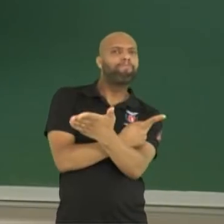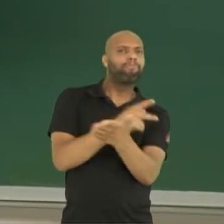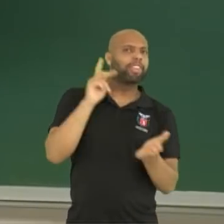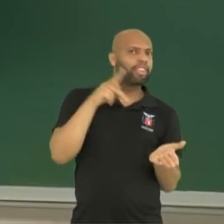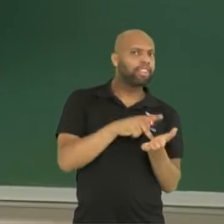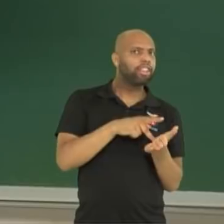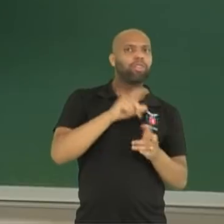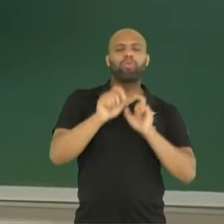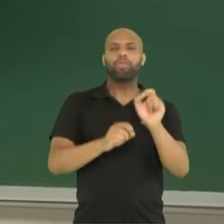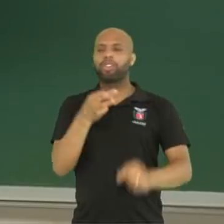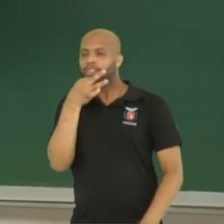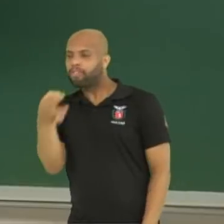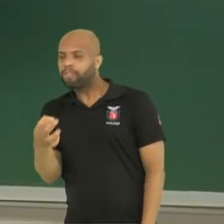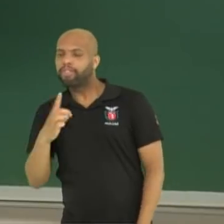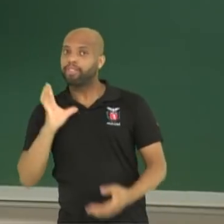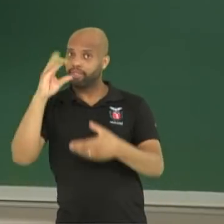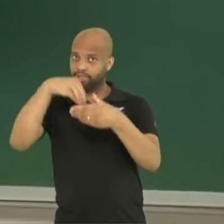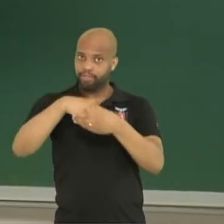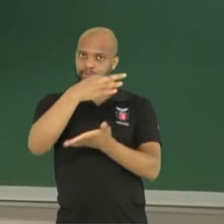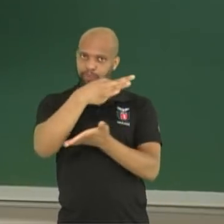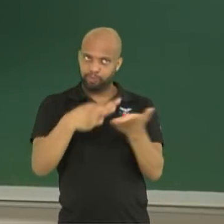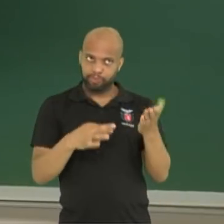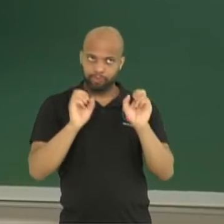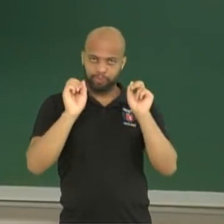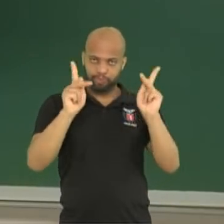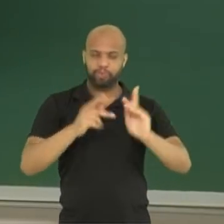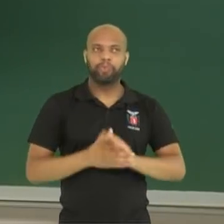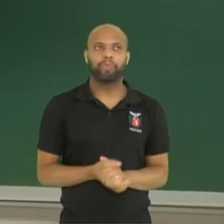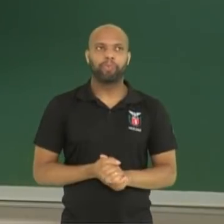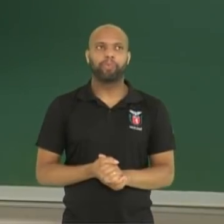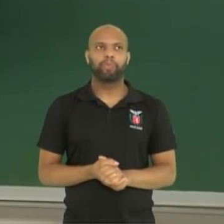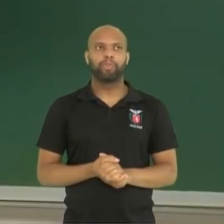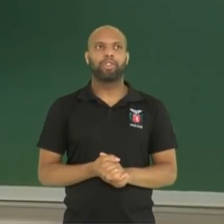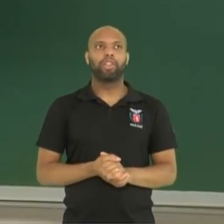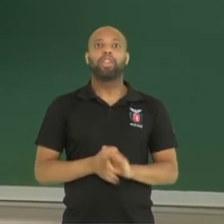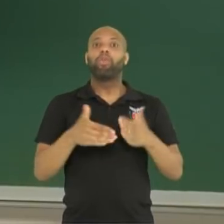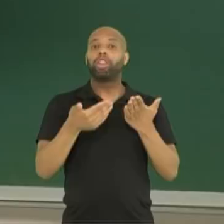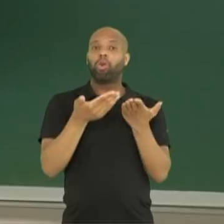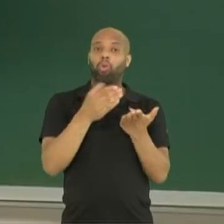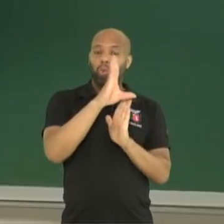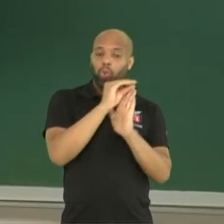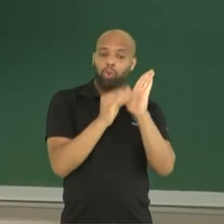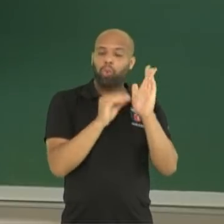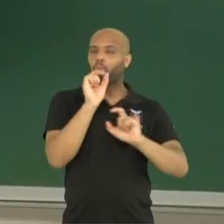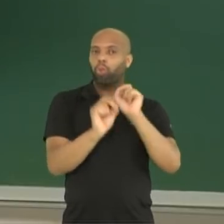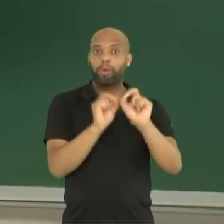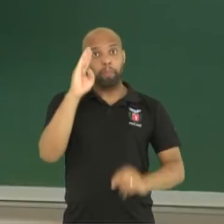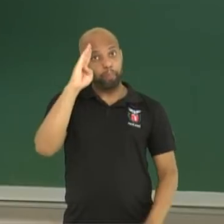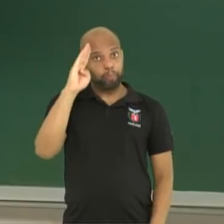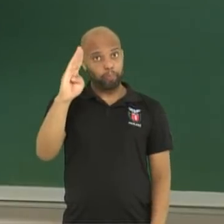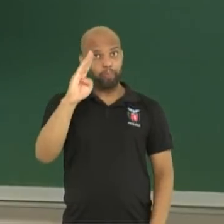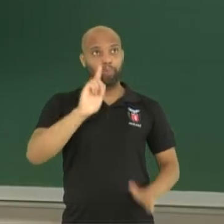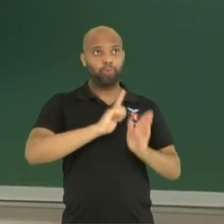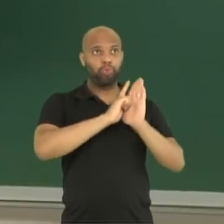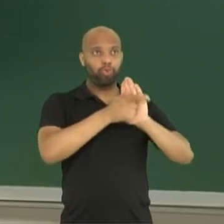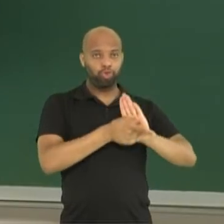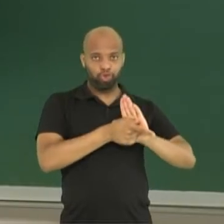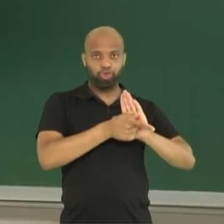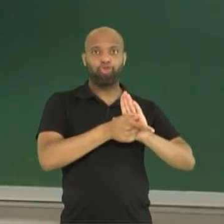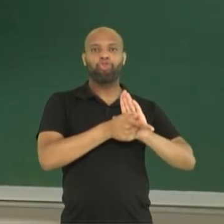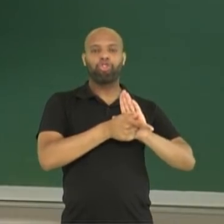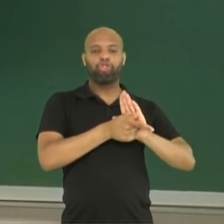que é opinião dentro ali do nosso texto, beleza? E o nosso conteúdo principal é o gênero